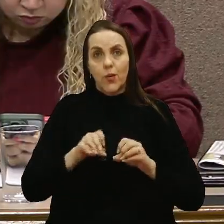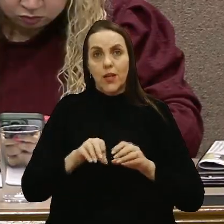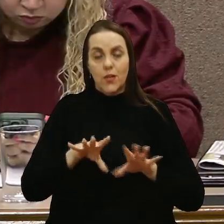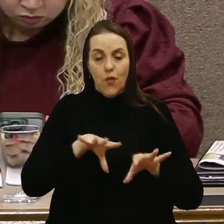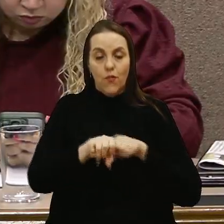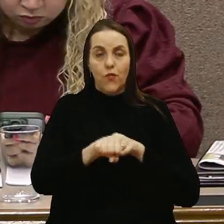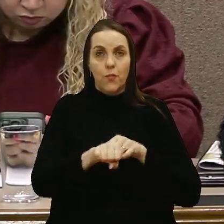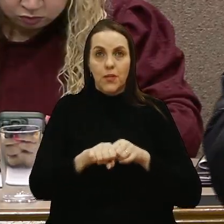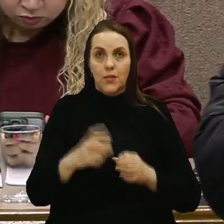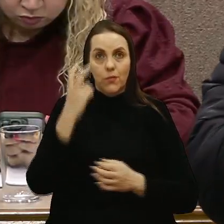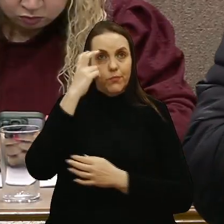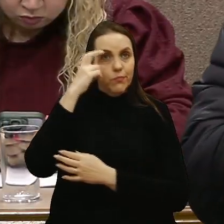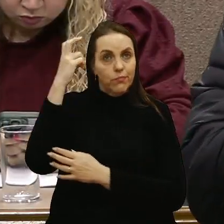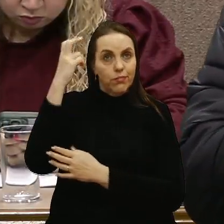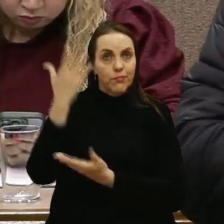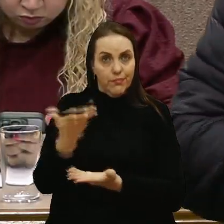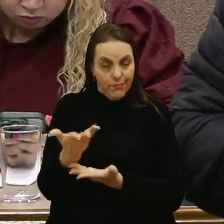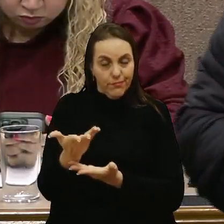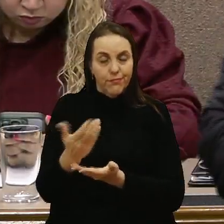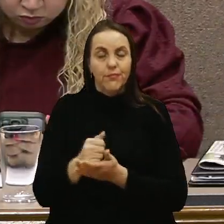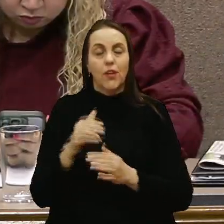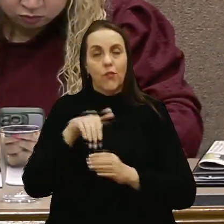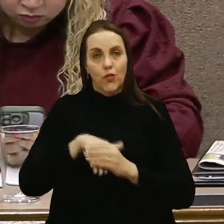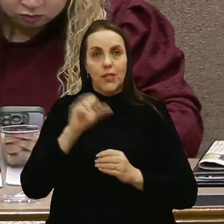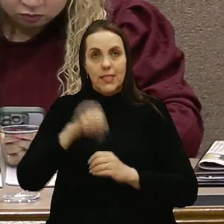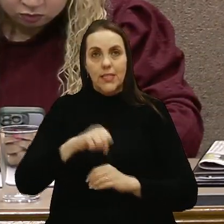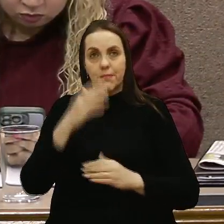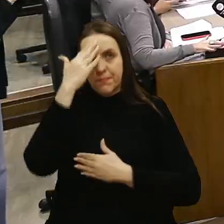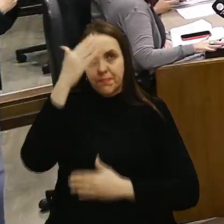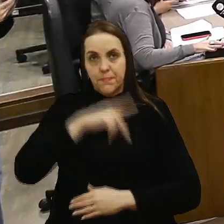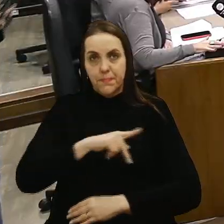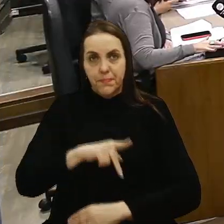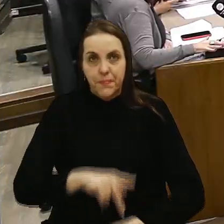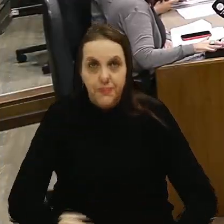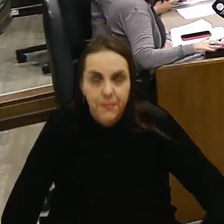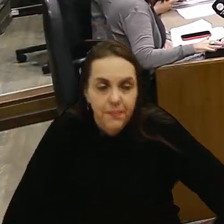formação intelectual. Votarei favorável, presidente. Muito obrigado. Obrigado, vereador.